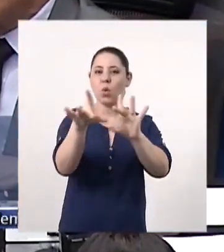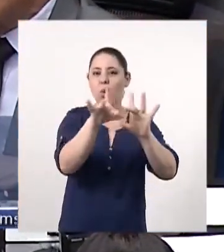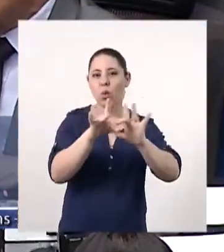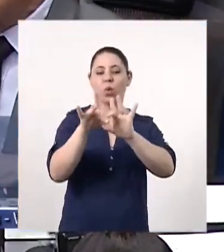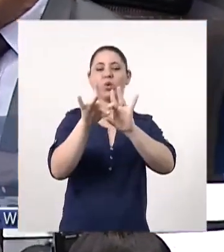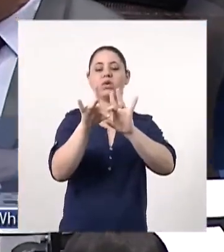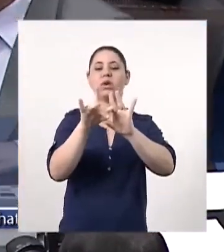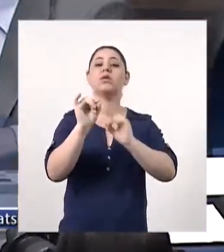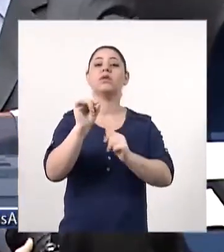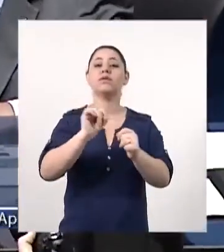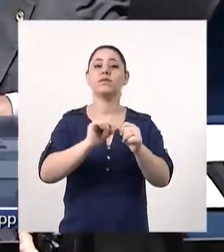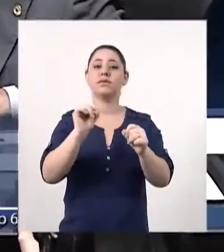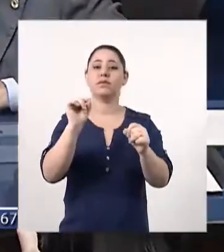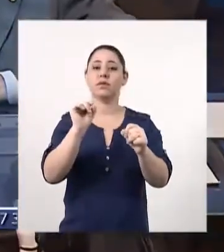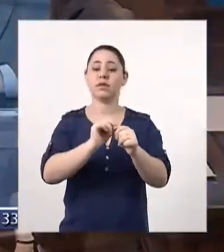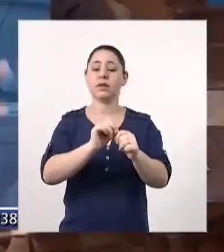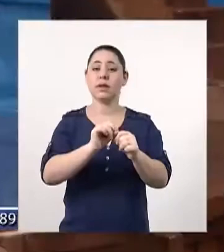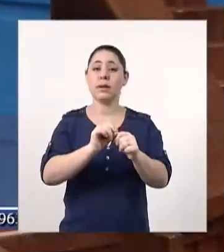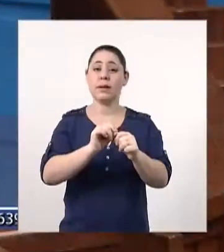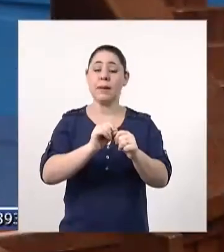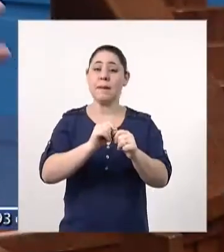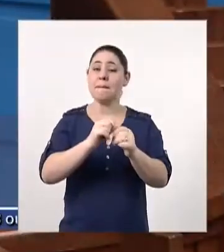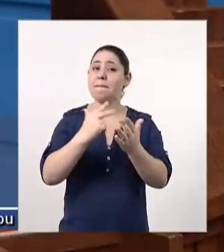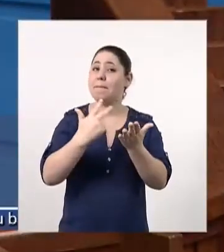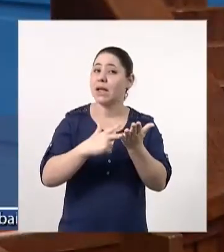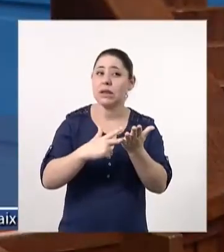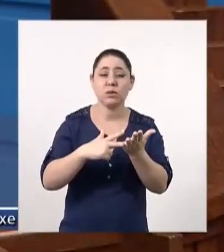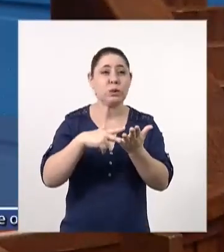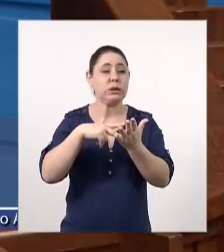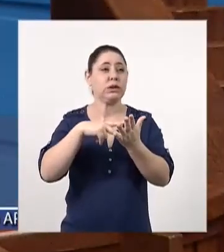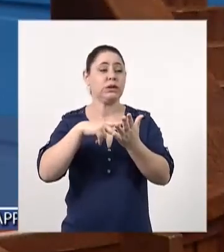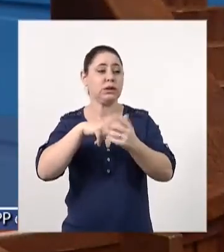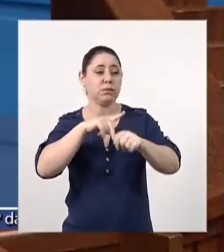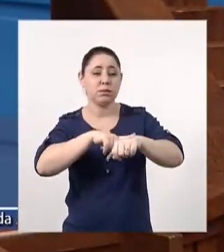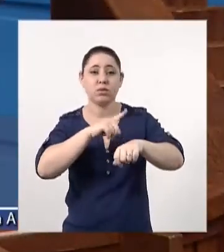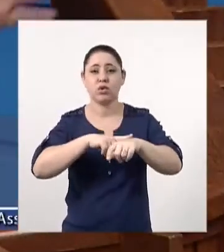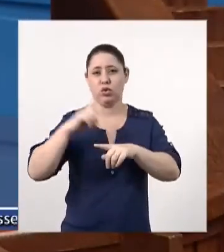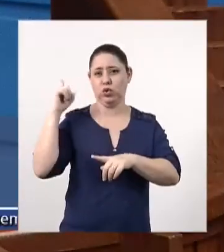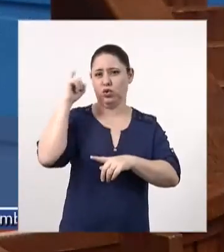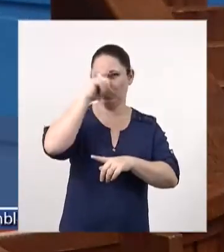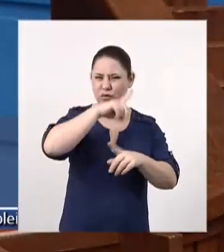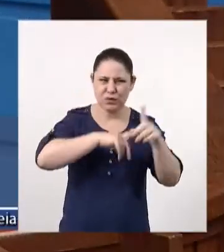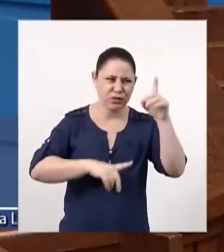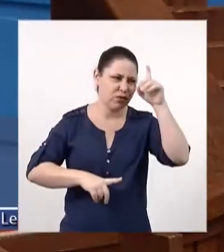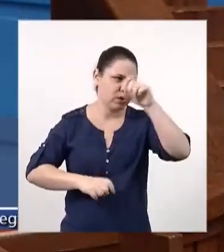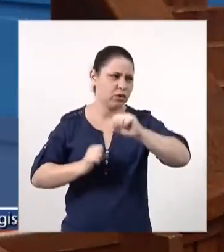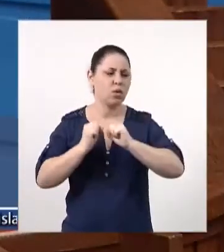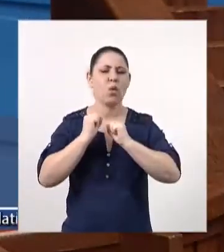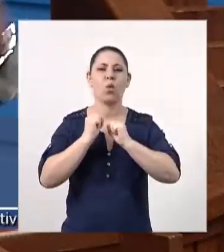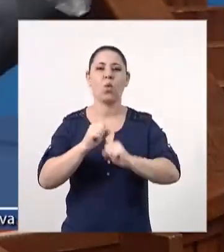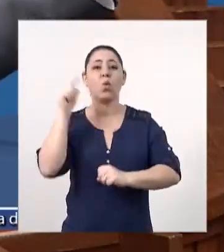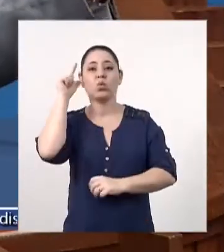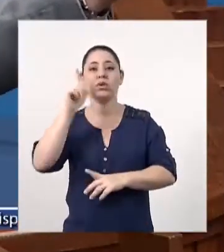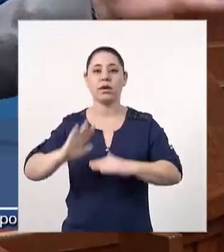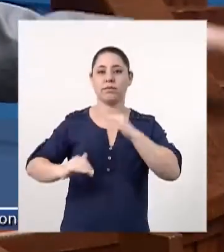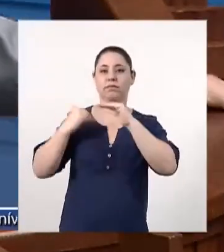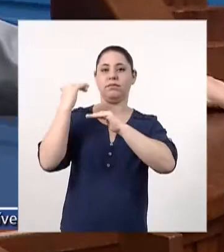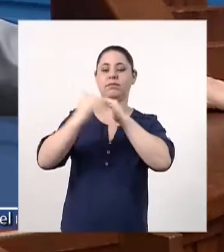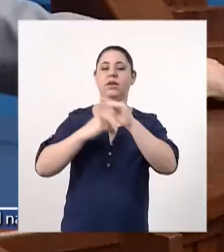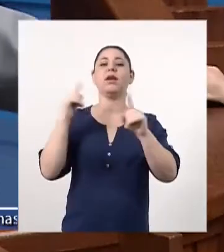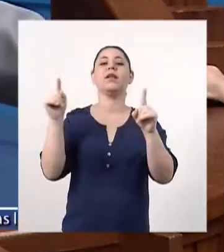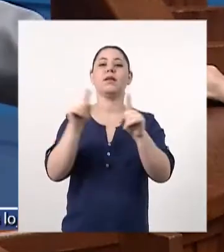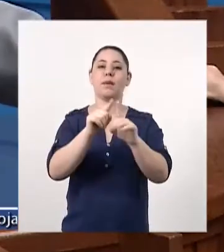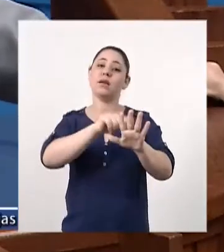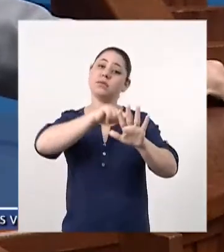que propiciou que, mesmo nos momentos das maiores dificuldades, nós pudéssemos avançar e das